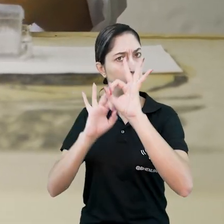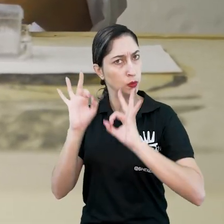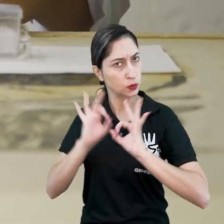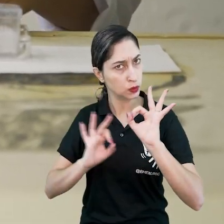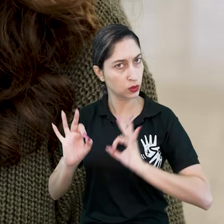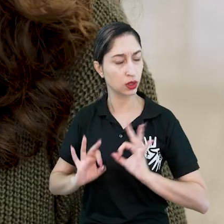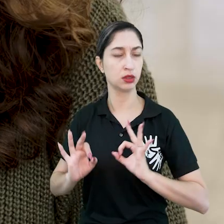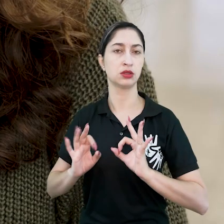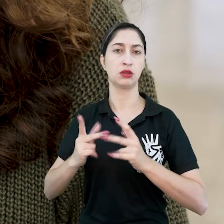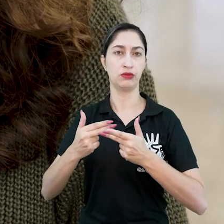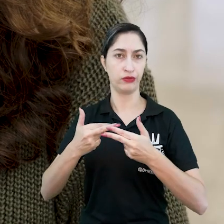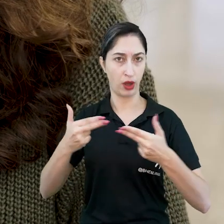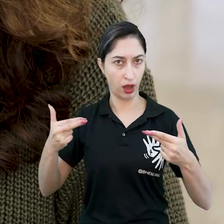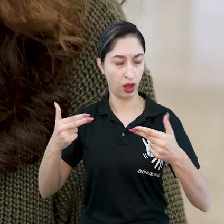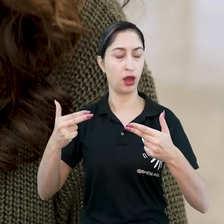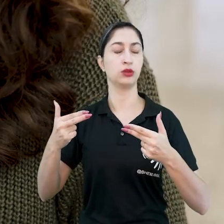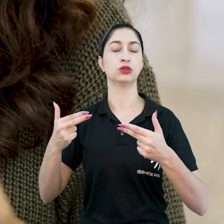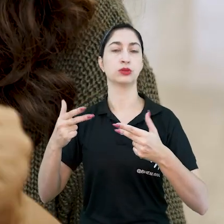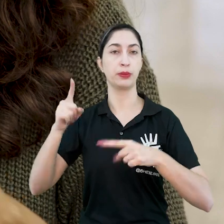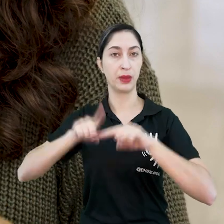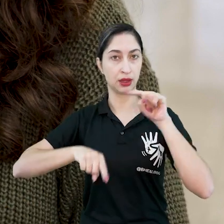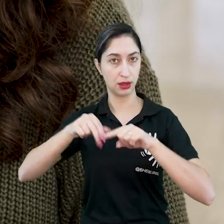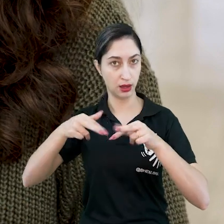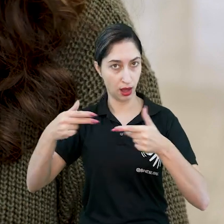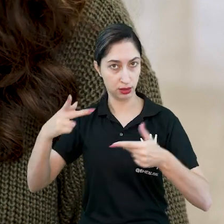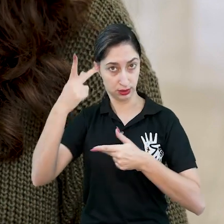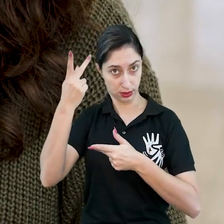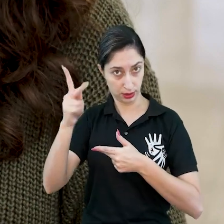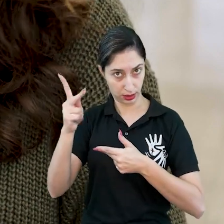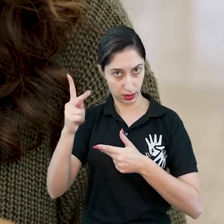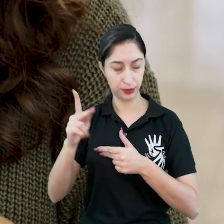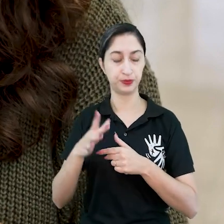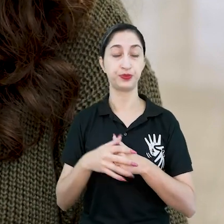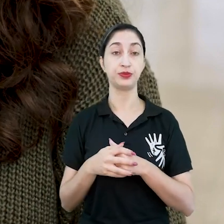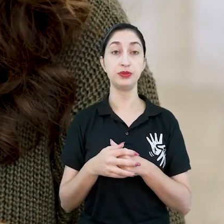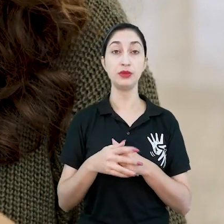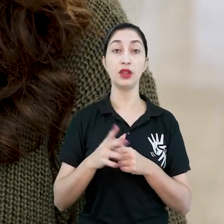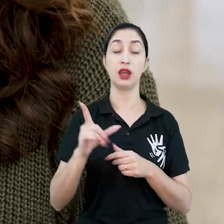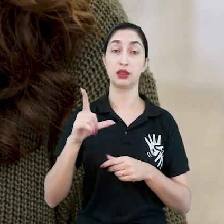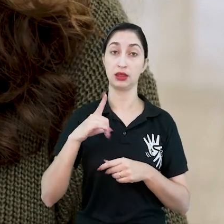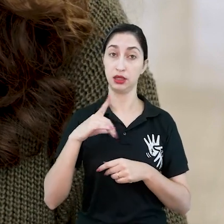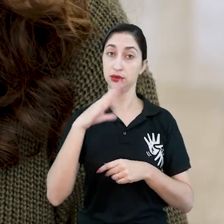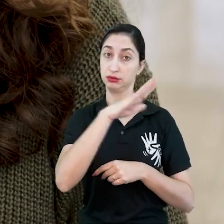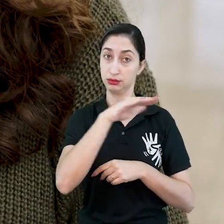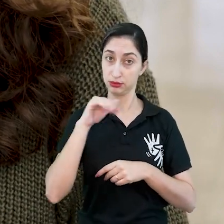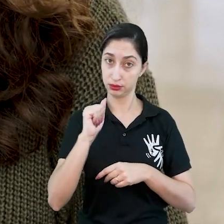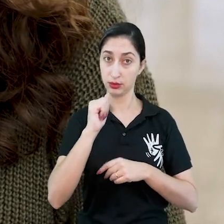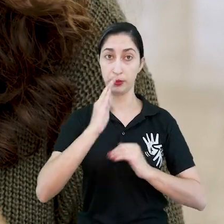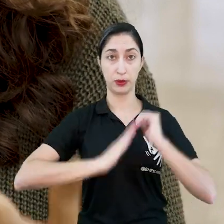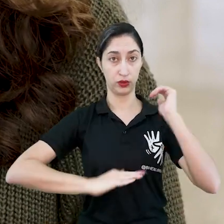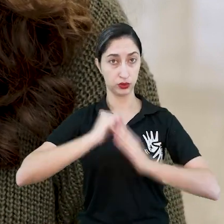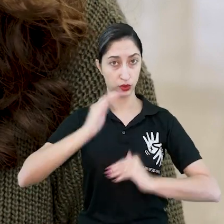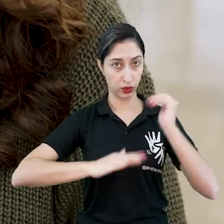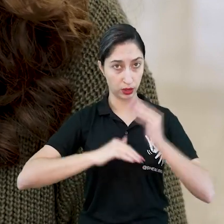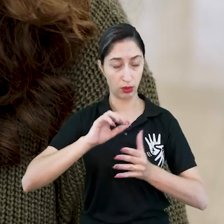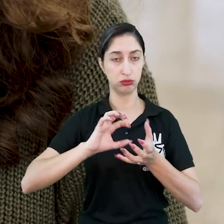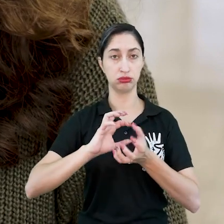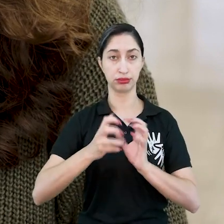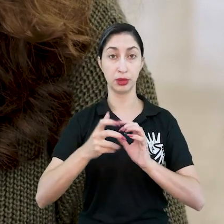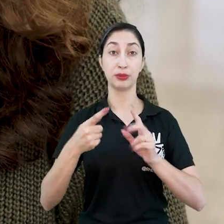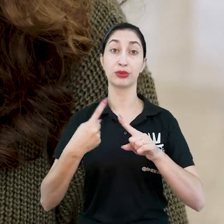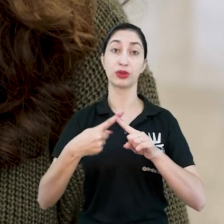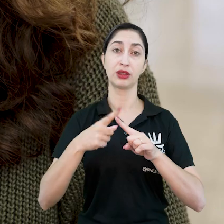suas observações, os seus laudos. Então, foi montado um laboratório lá, foi contratada uma restauradora por meio